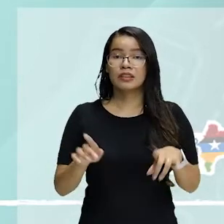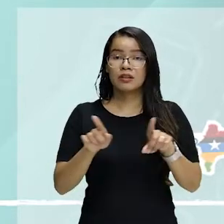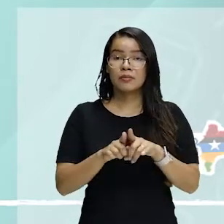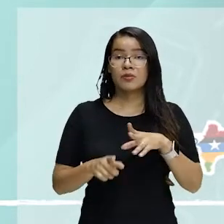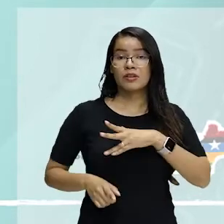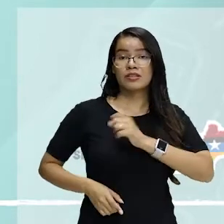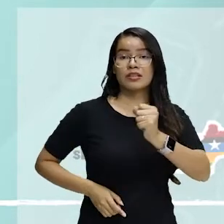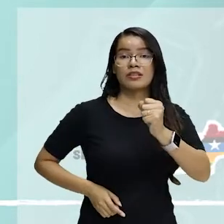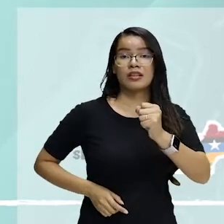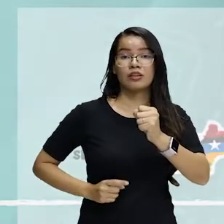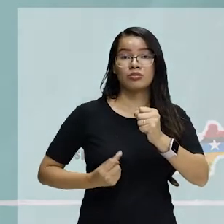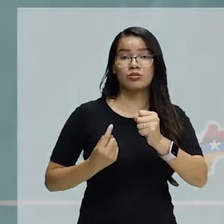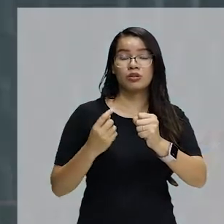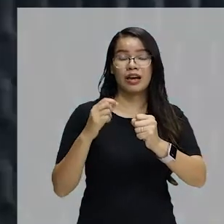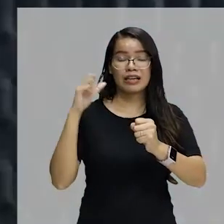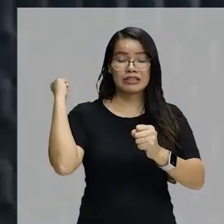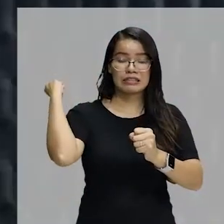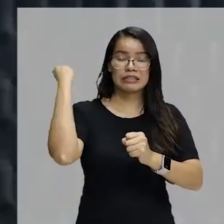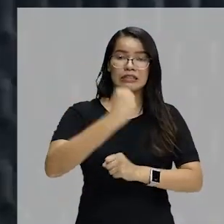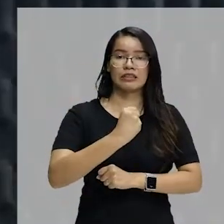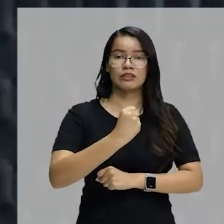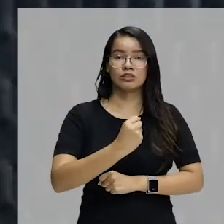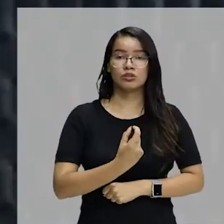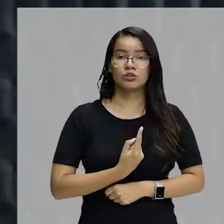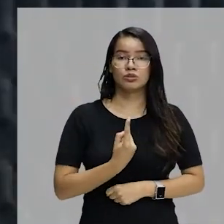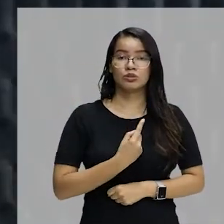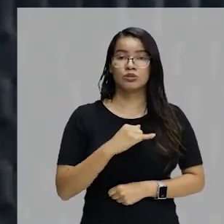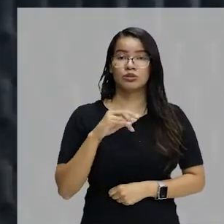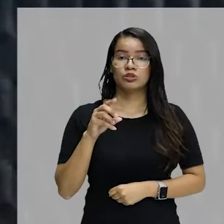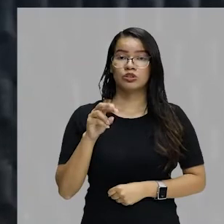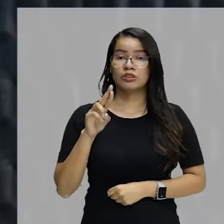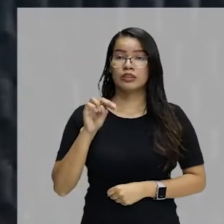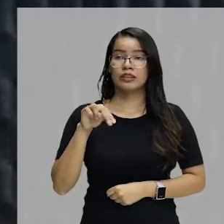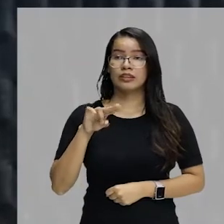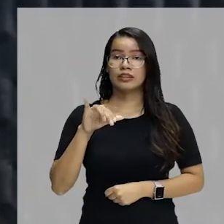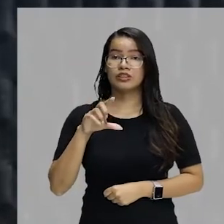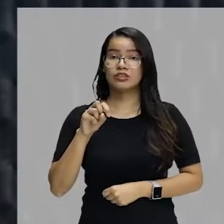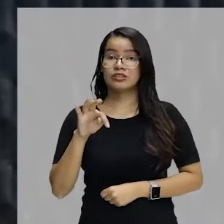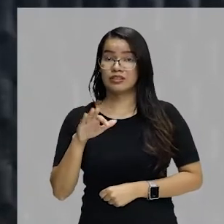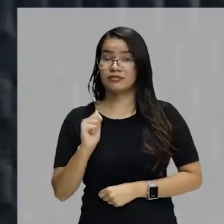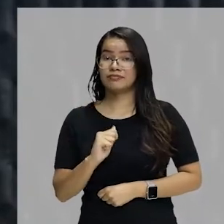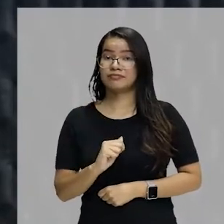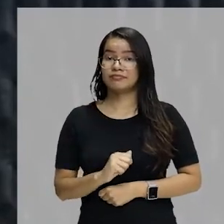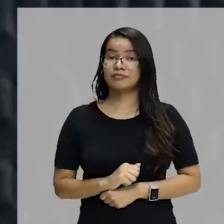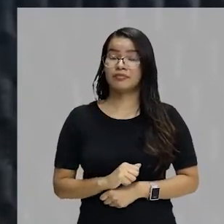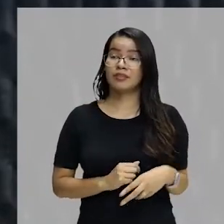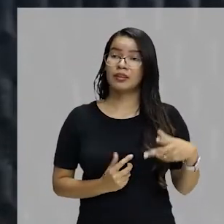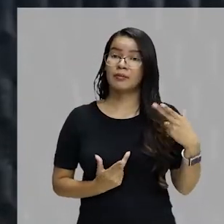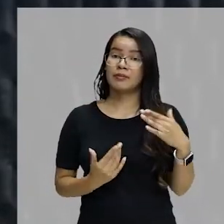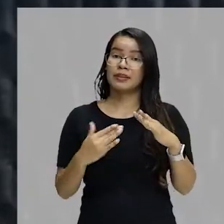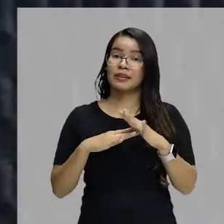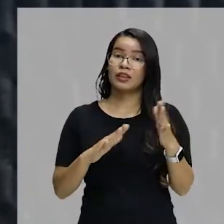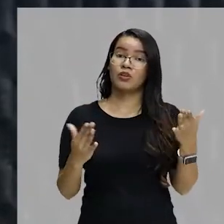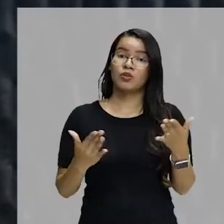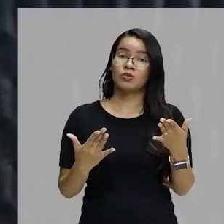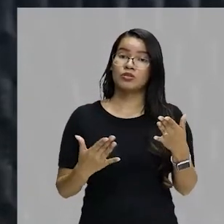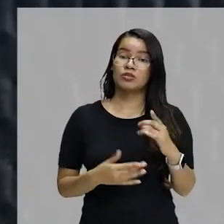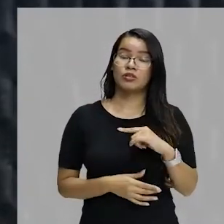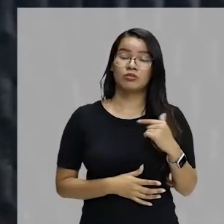de um jornalista, um paraibano, que fazia oposição a Dom Pedro, apesar de até hoje não se